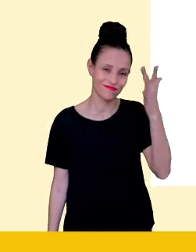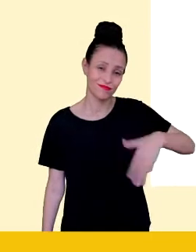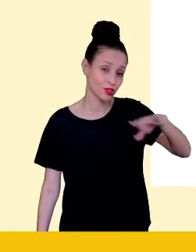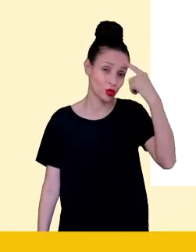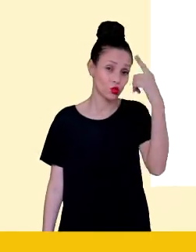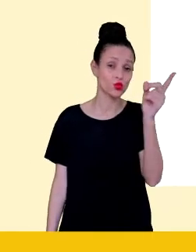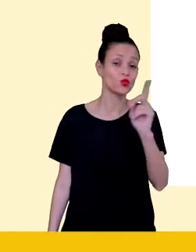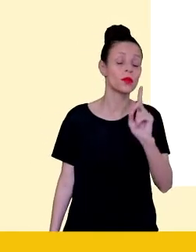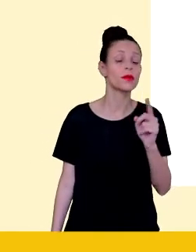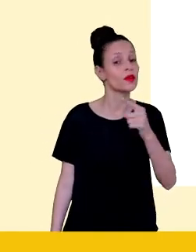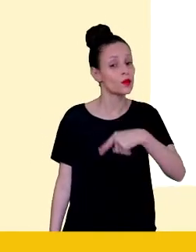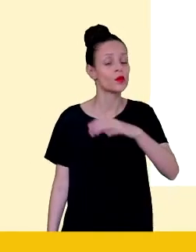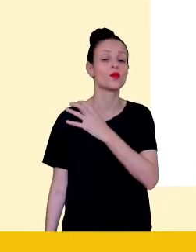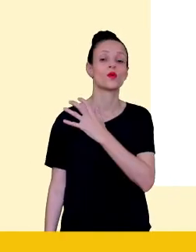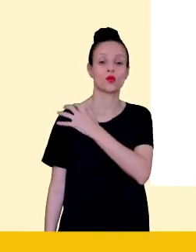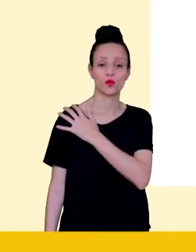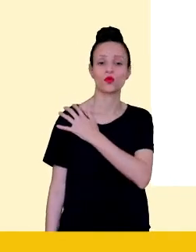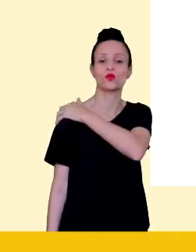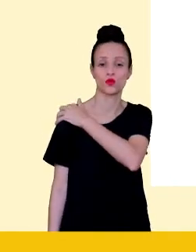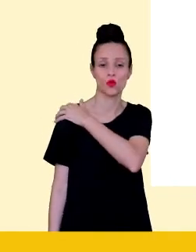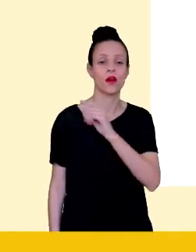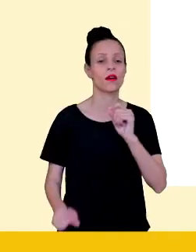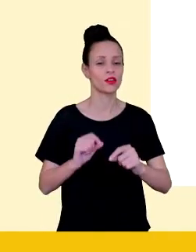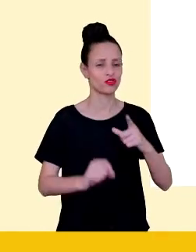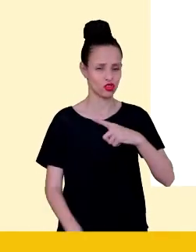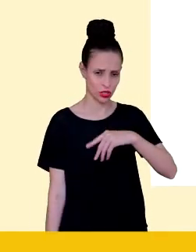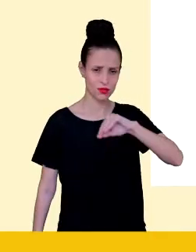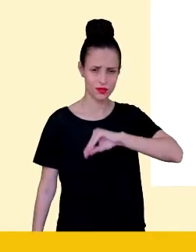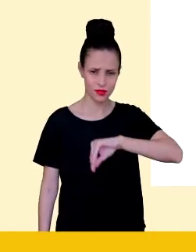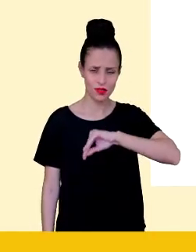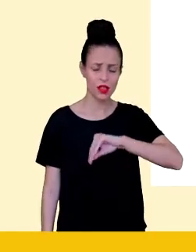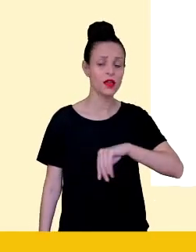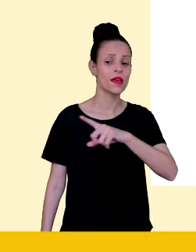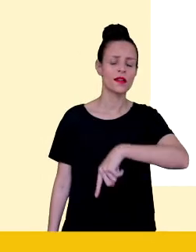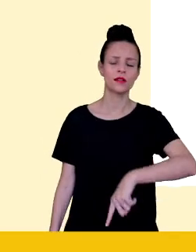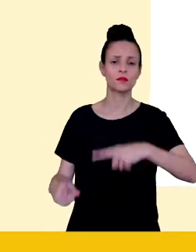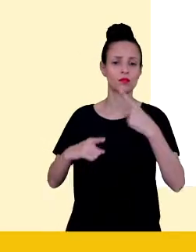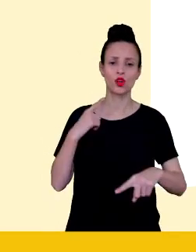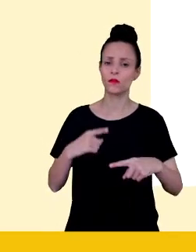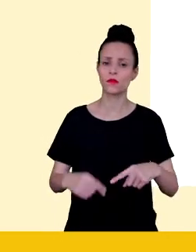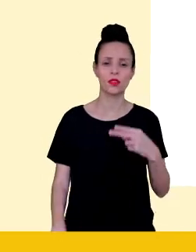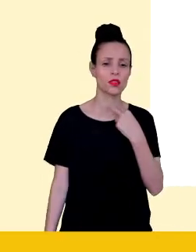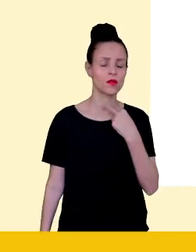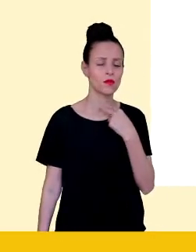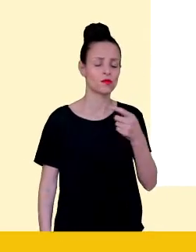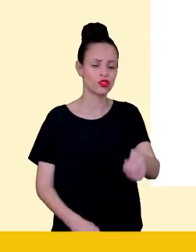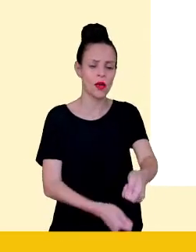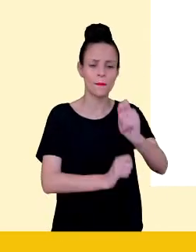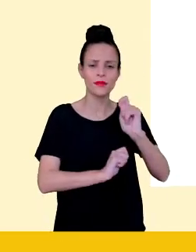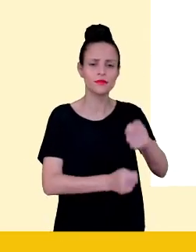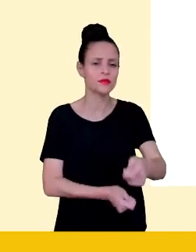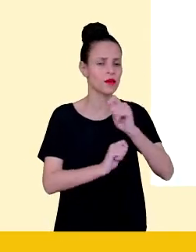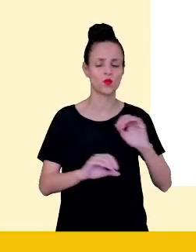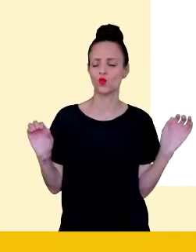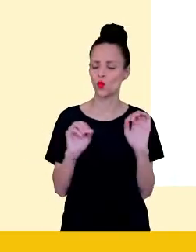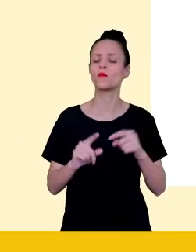em que ninguém sabia, né? Proibir. Os próprios guardas que tinham tipo salários, né? Eles